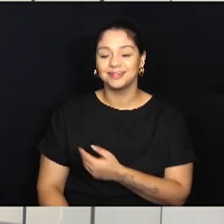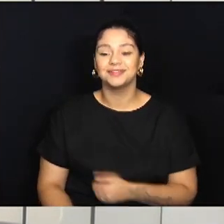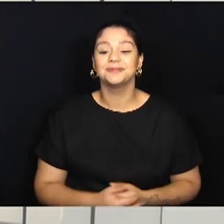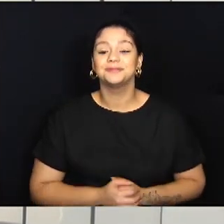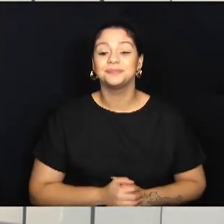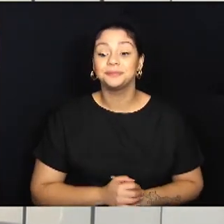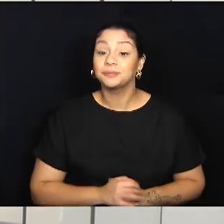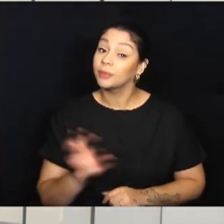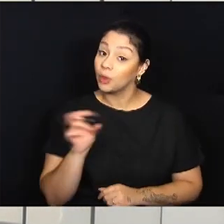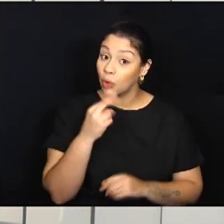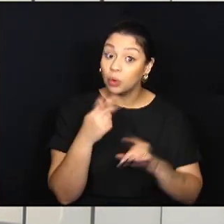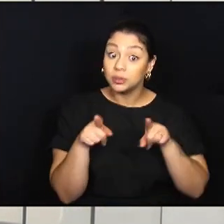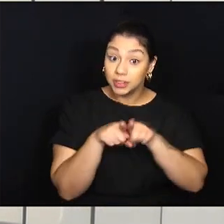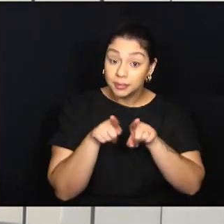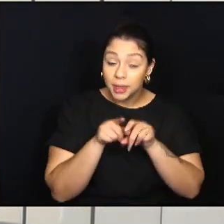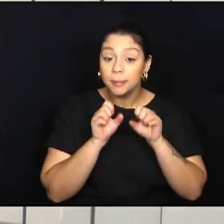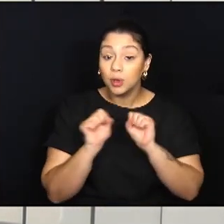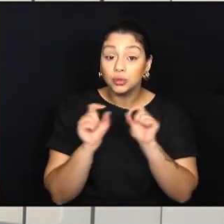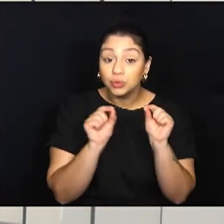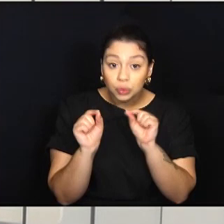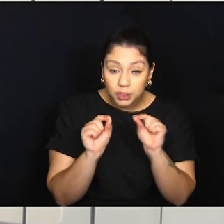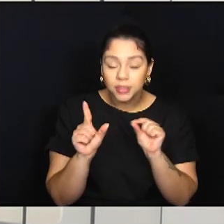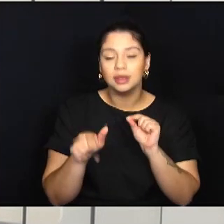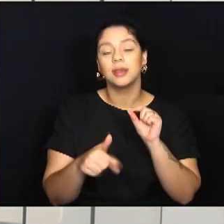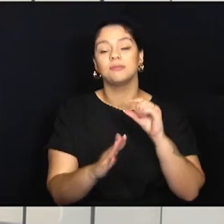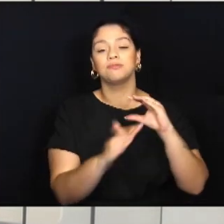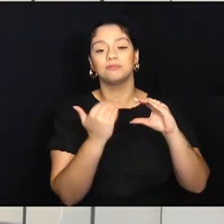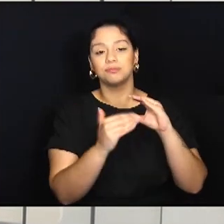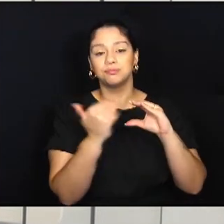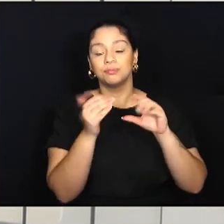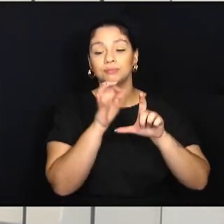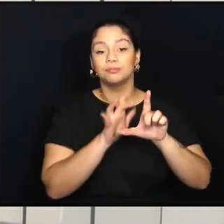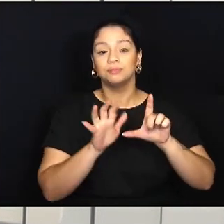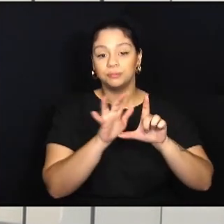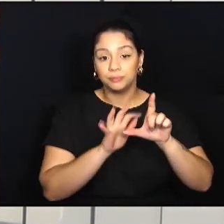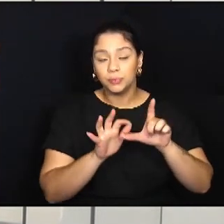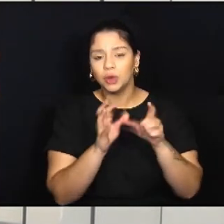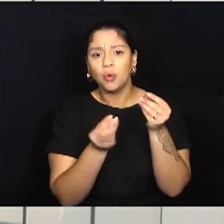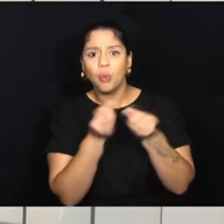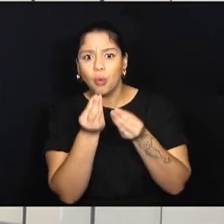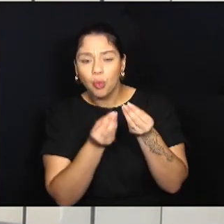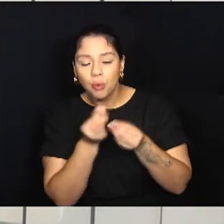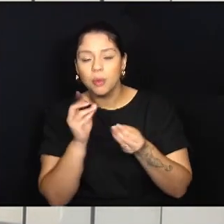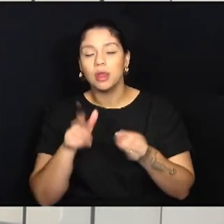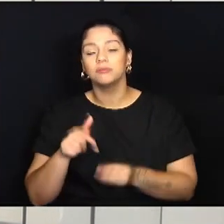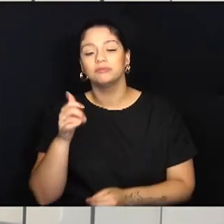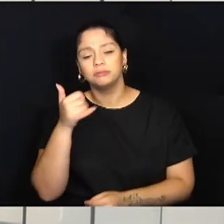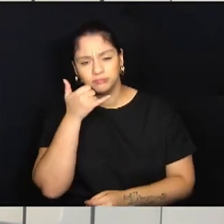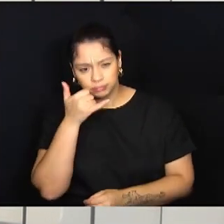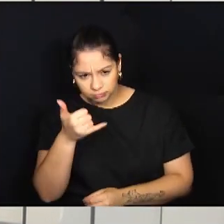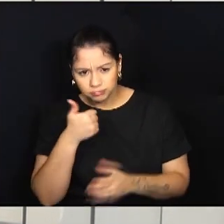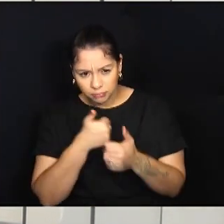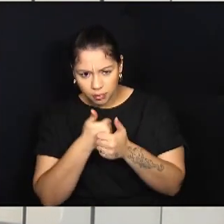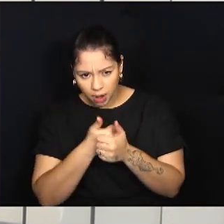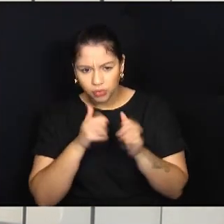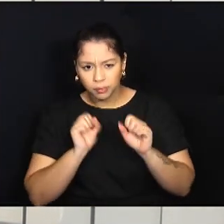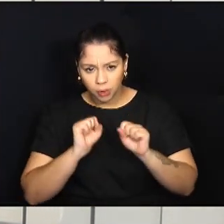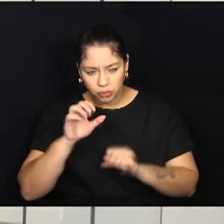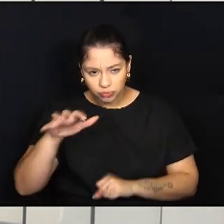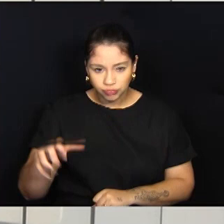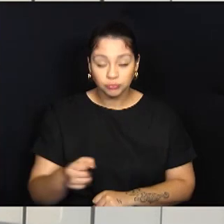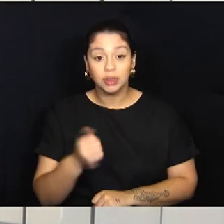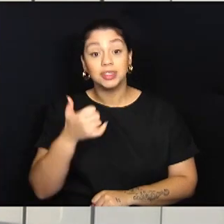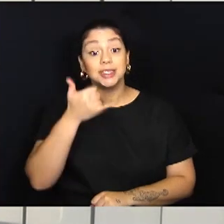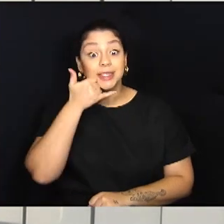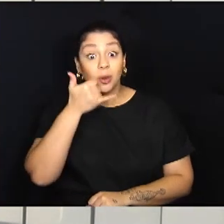978293776. Ou você tem a opção de enviar uma mensagem através do nosso QR Code. Como ele funciona? Tá com o seu celular aí perto? Pegue o